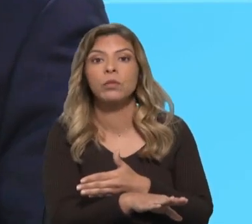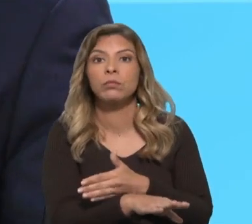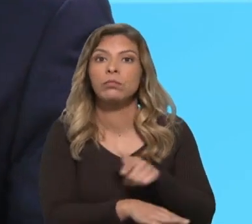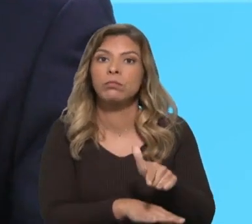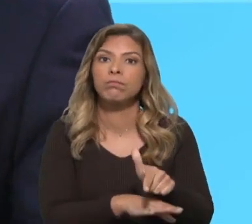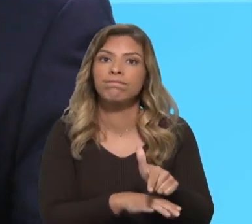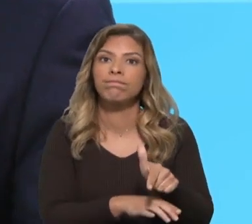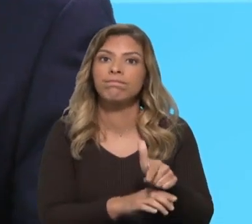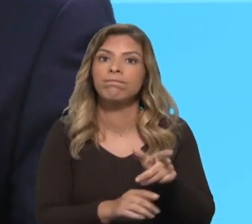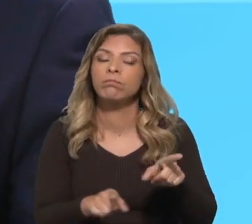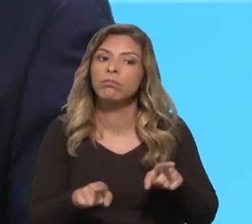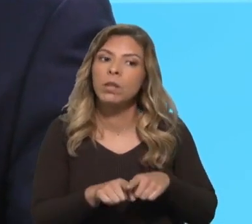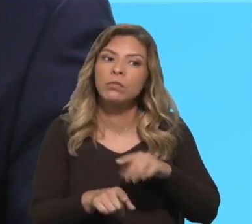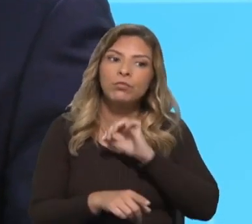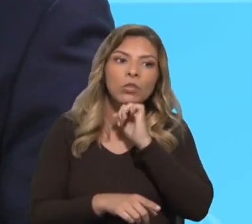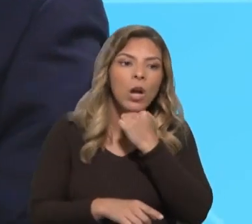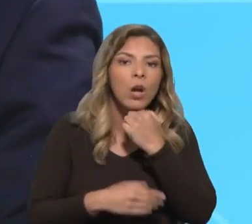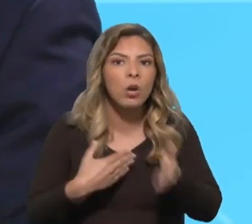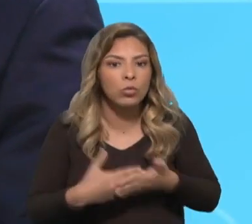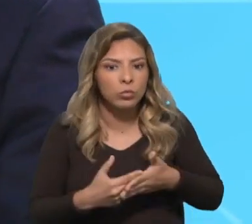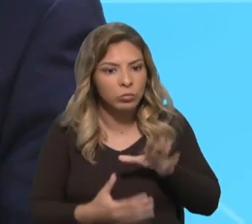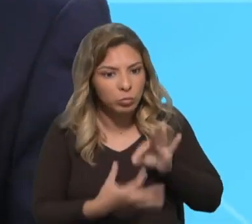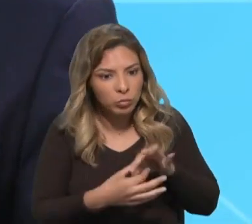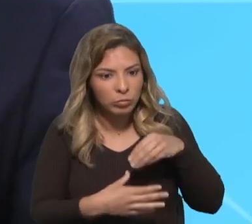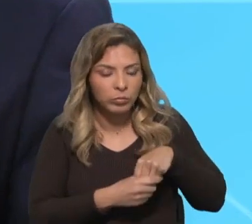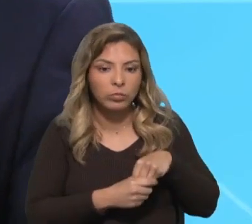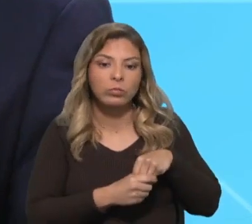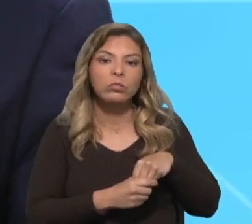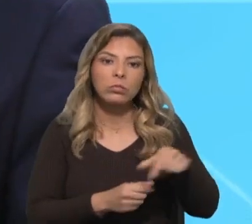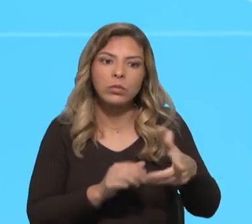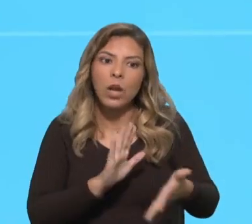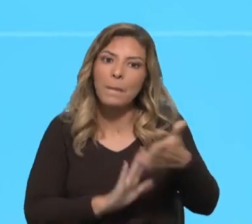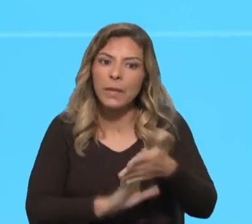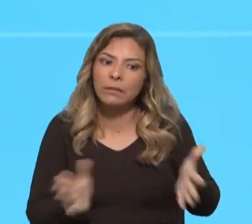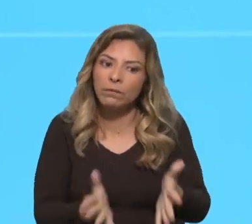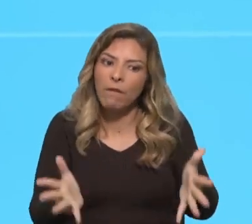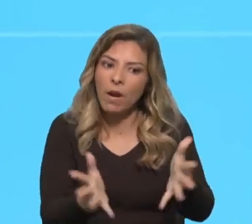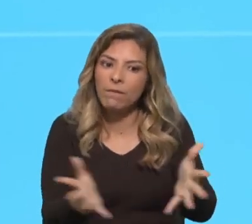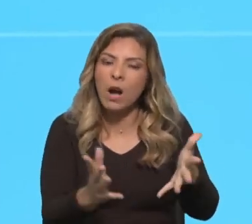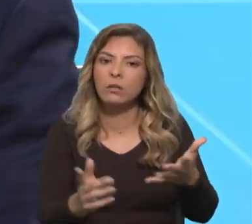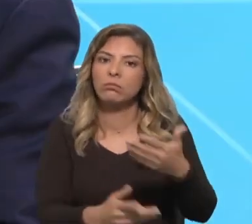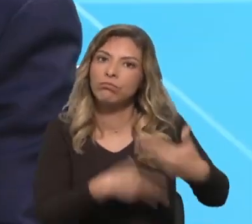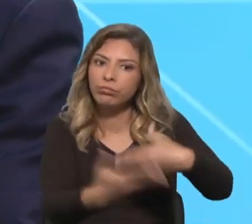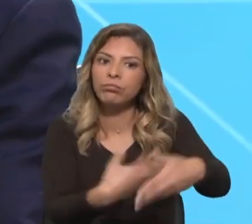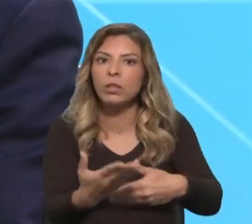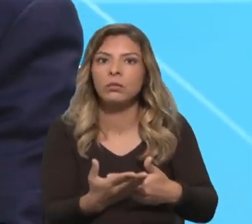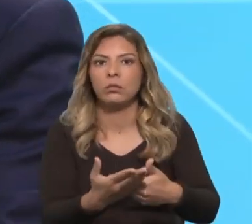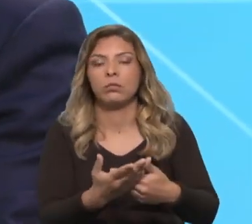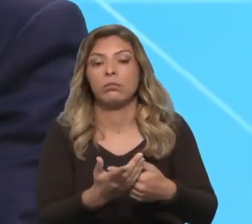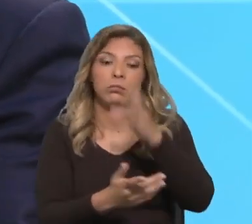obrigar os cardeais a estarem fechados em determinado lugar era para os apressar, sobretudo para que não achassem, porque os